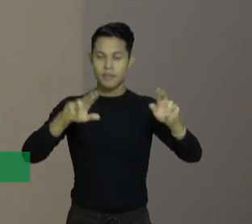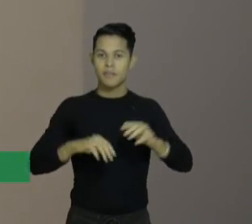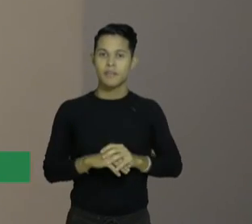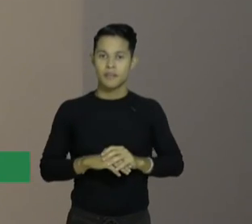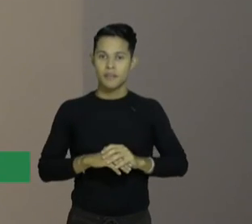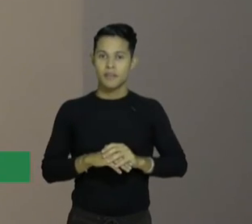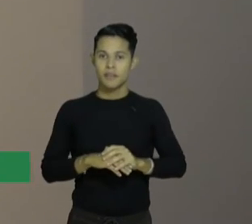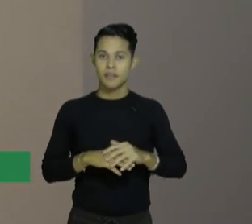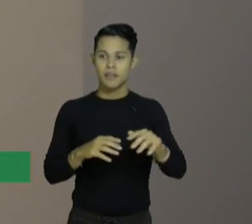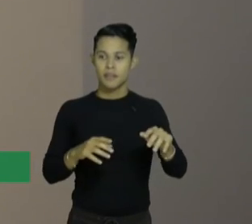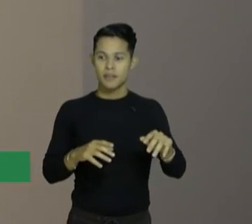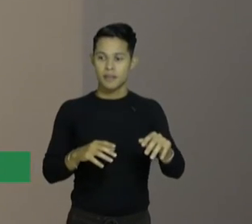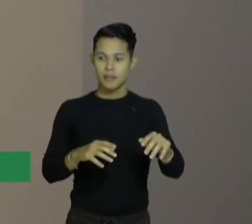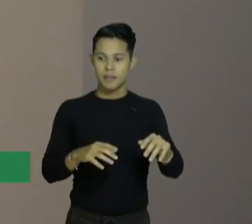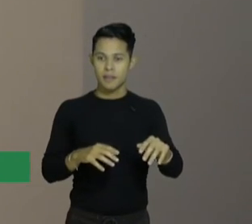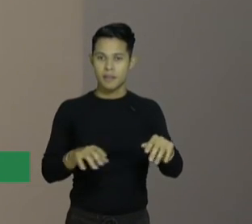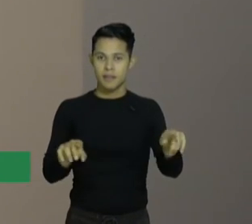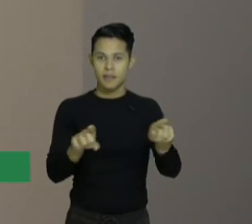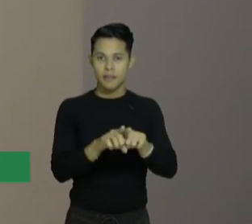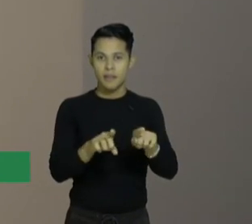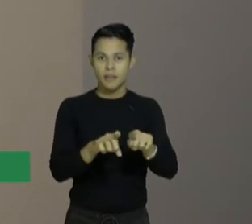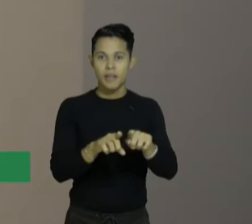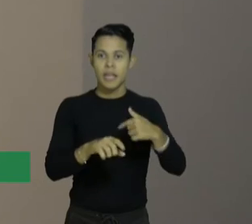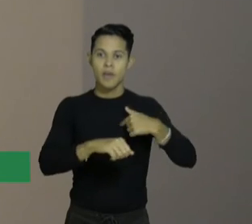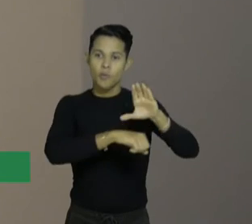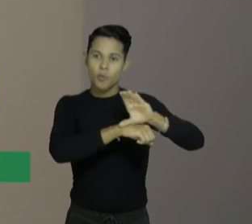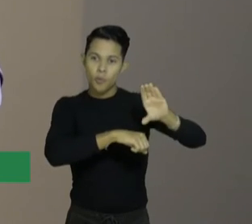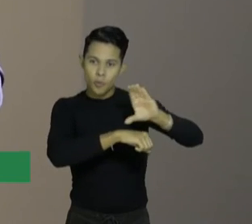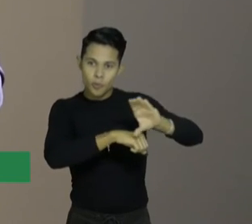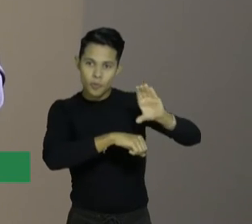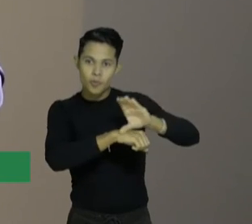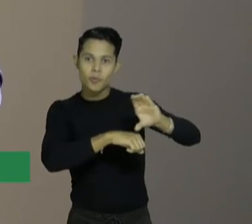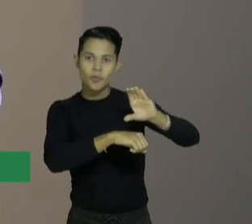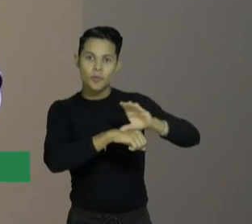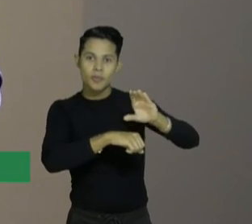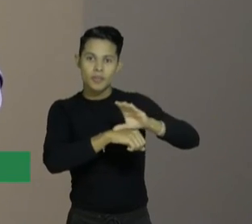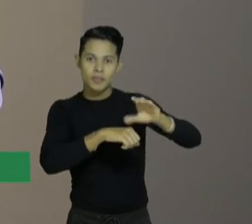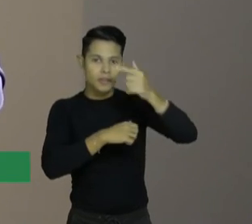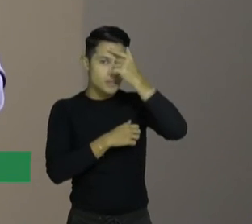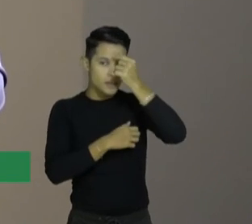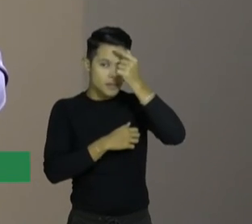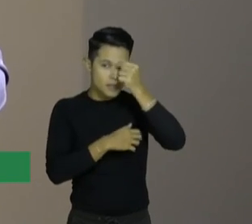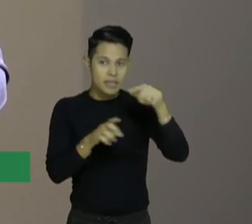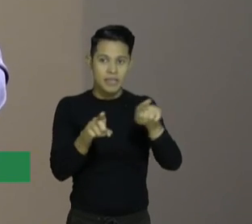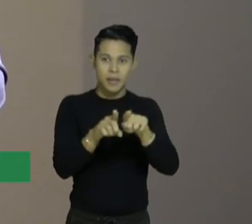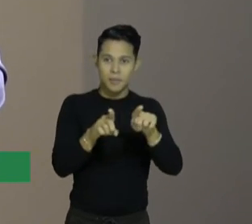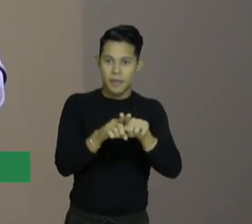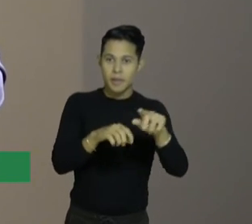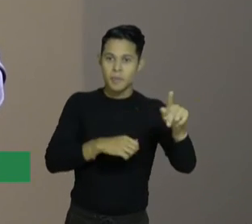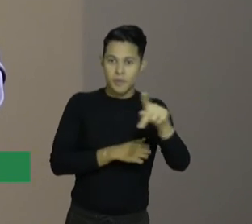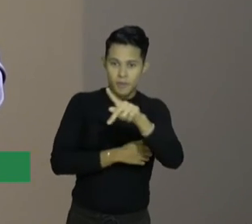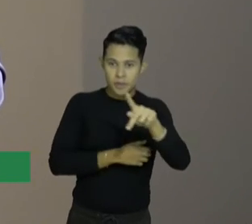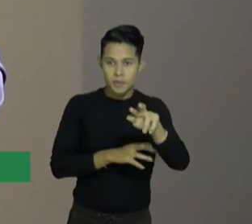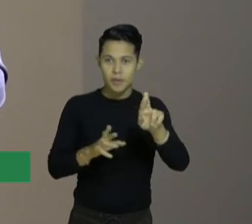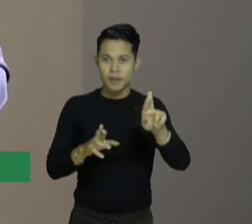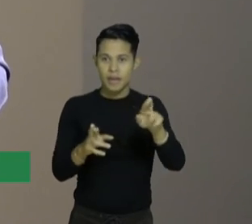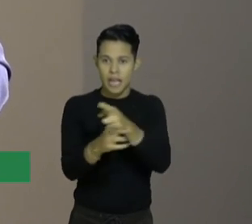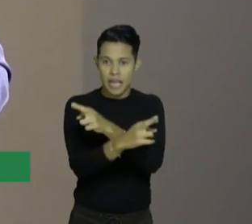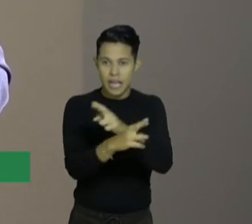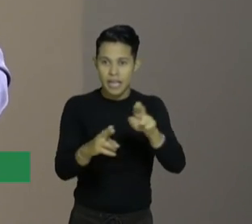privilégio de atuar em vários cursos de graduação inclusive em relações internacionais e